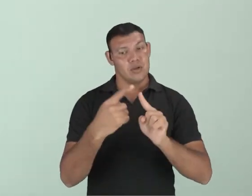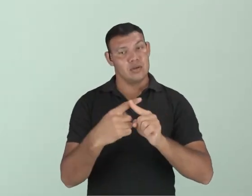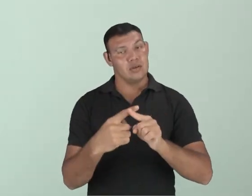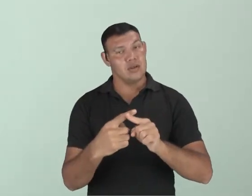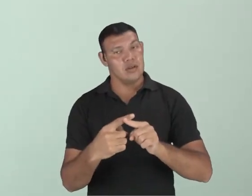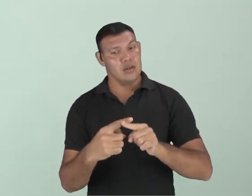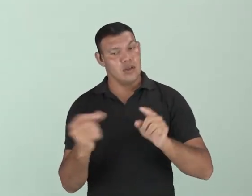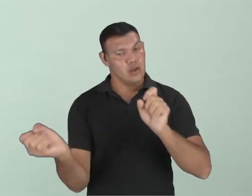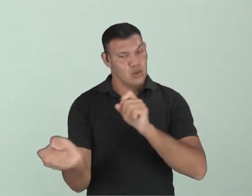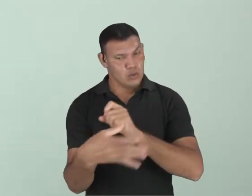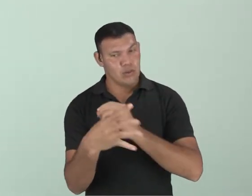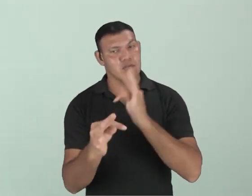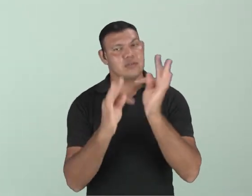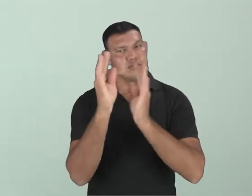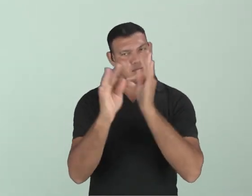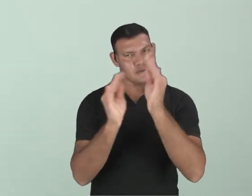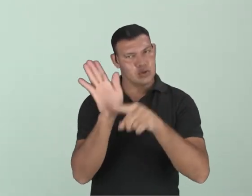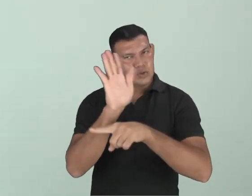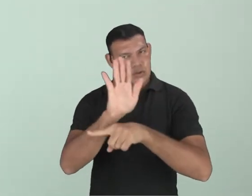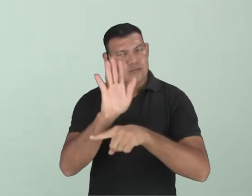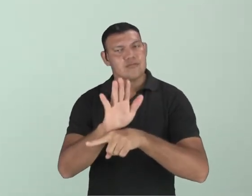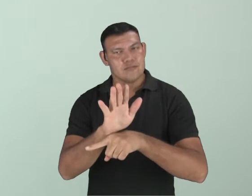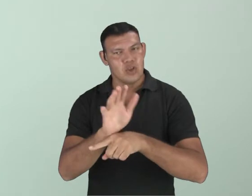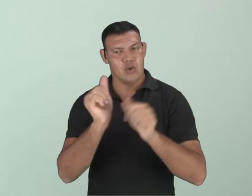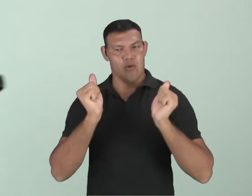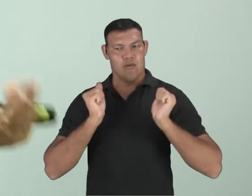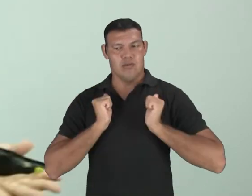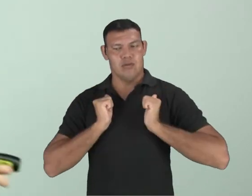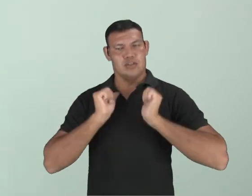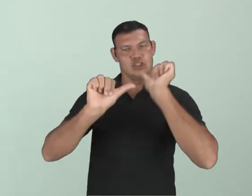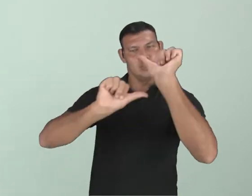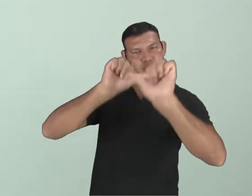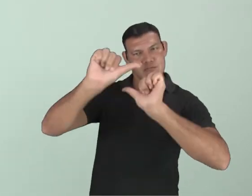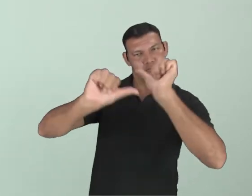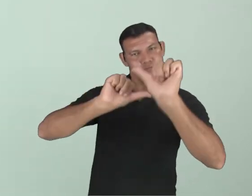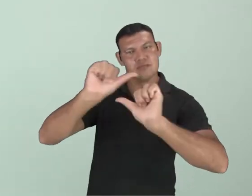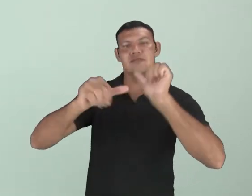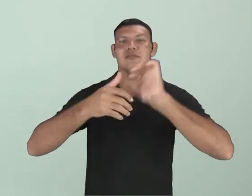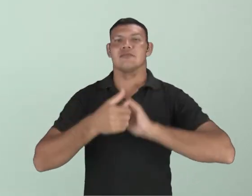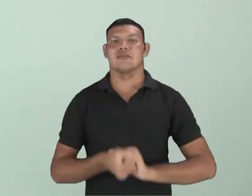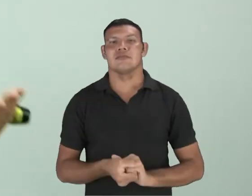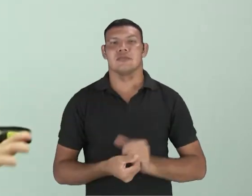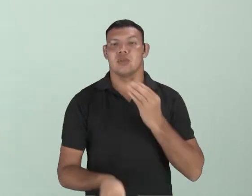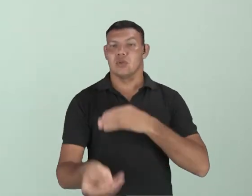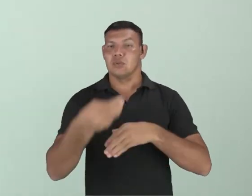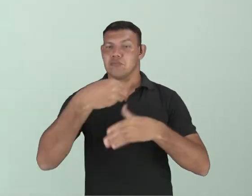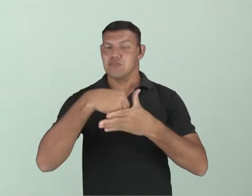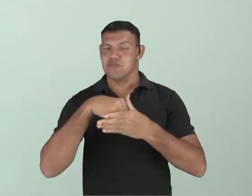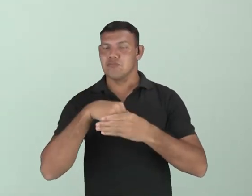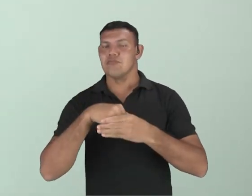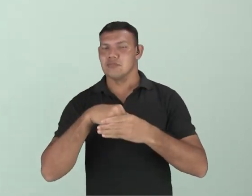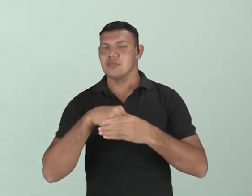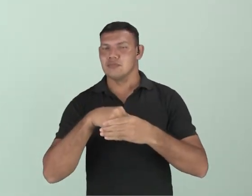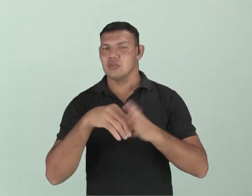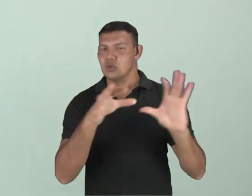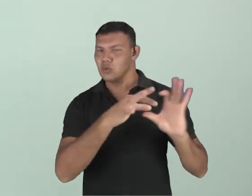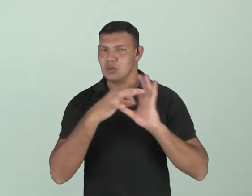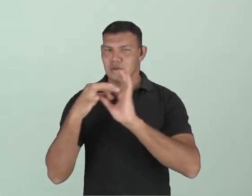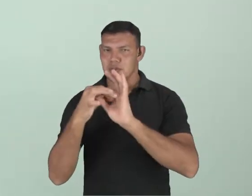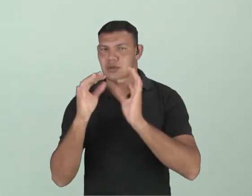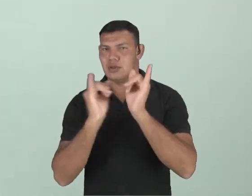aí uma mudança de comportamento da sociedade, que está cada vez mais dentro dessas tecnologias,